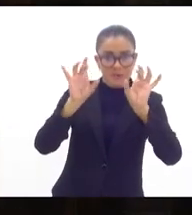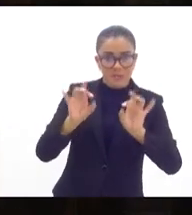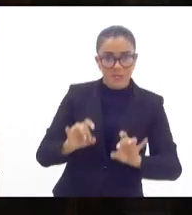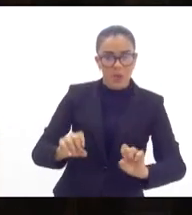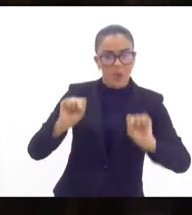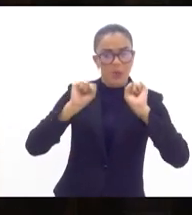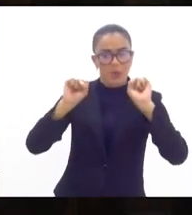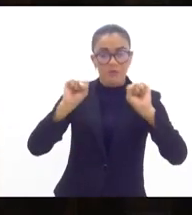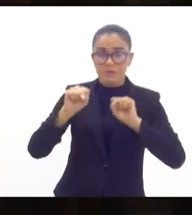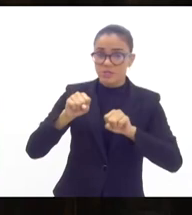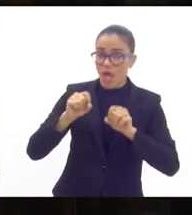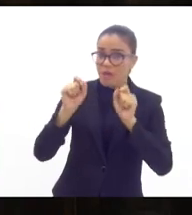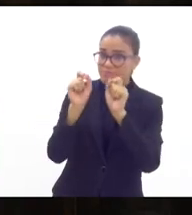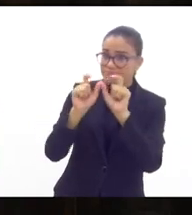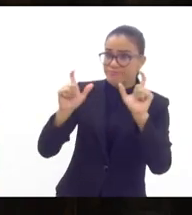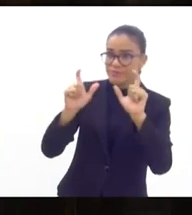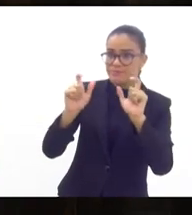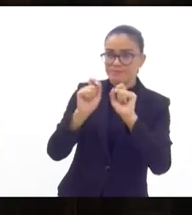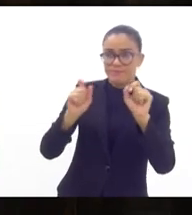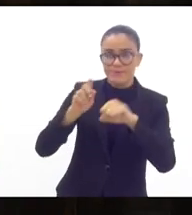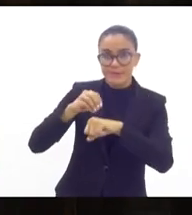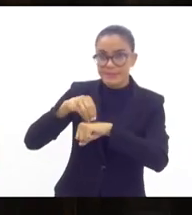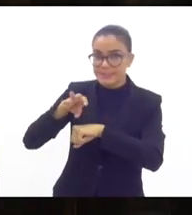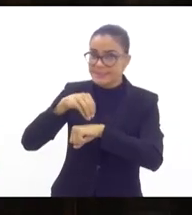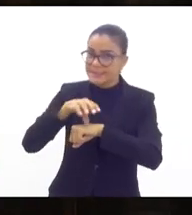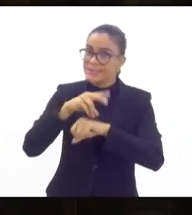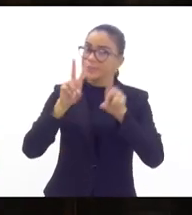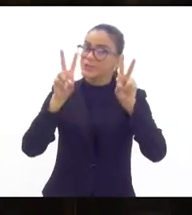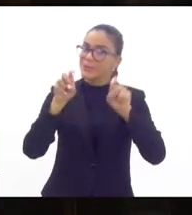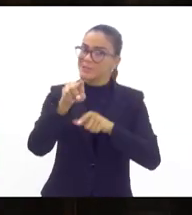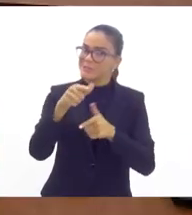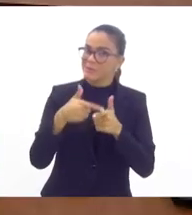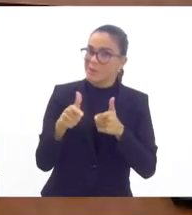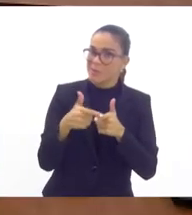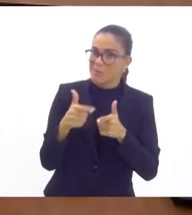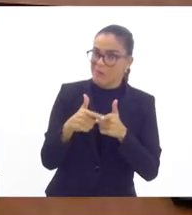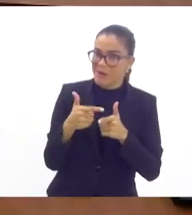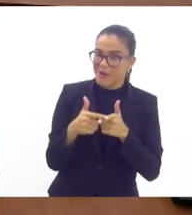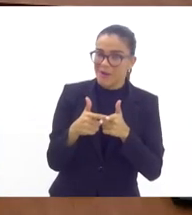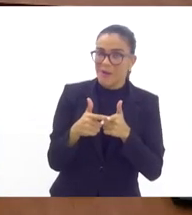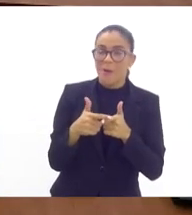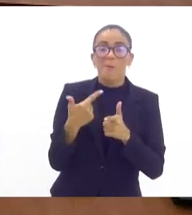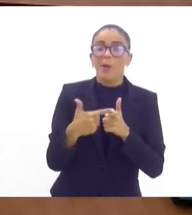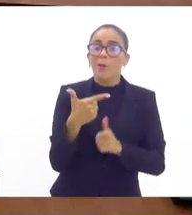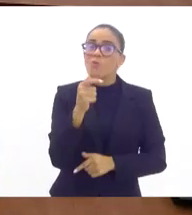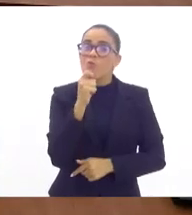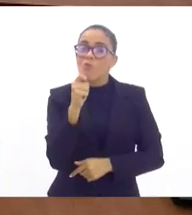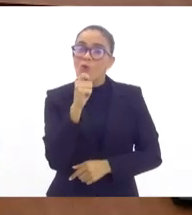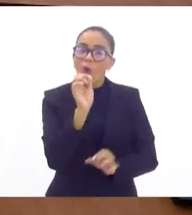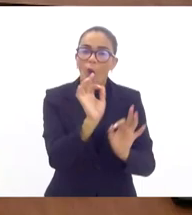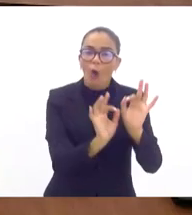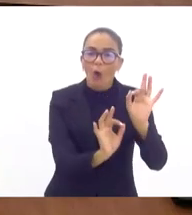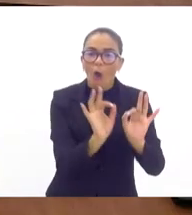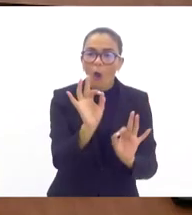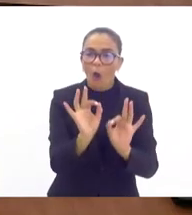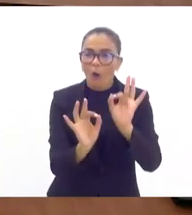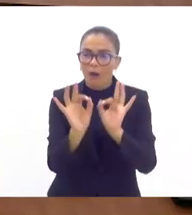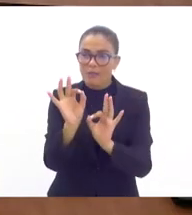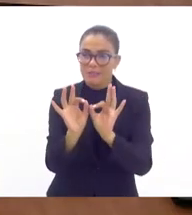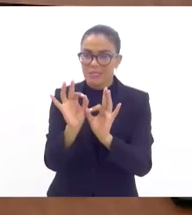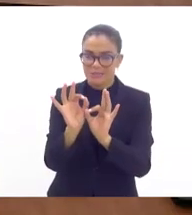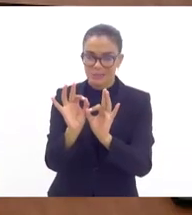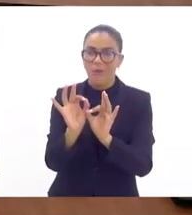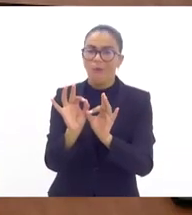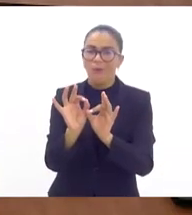alertando para esses problemas Presidente porque quando você não tem a relação do Entorno